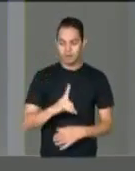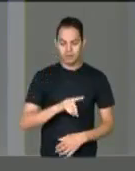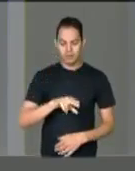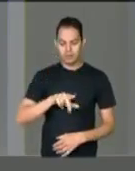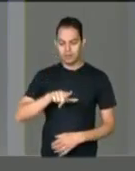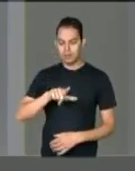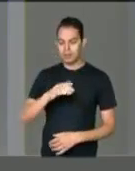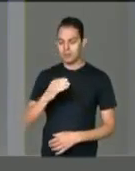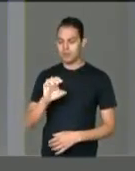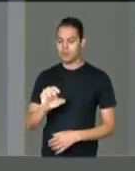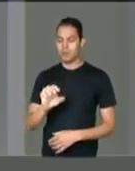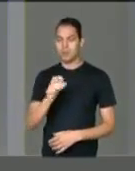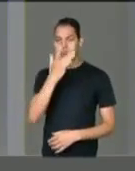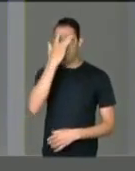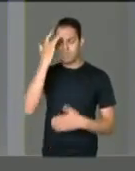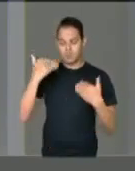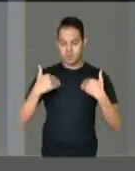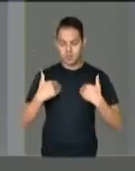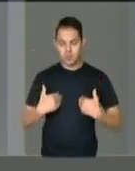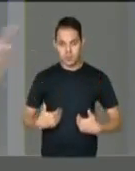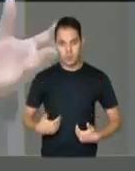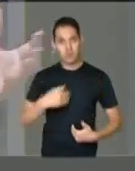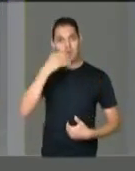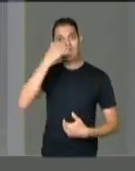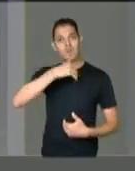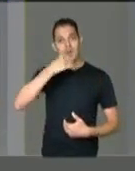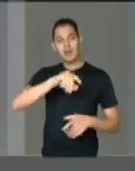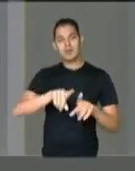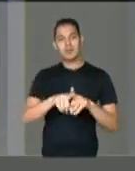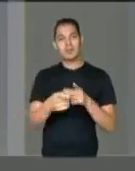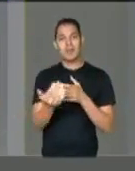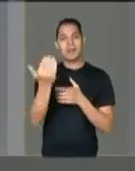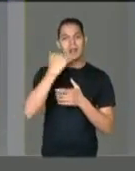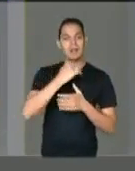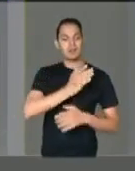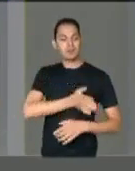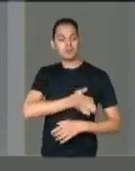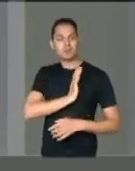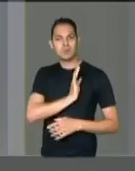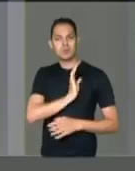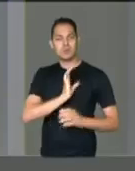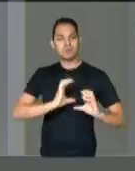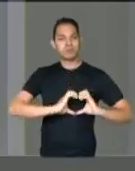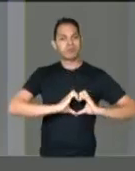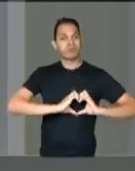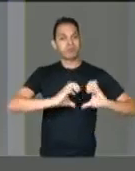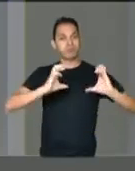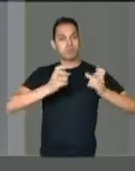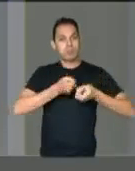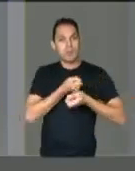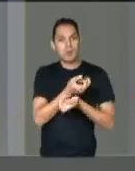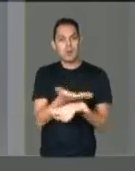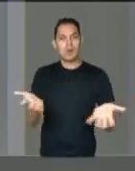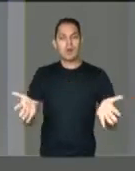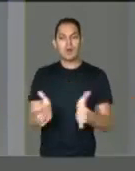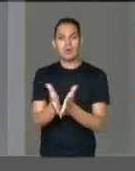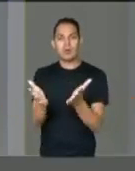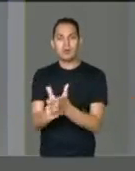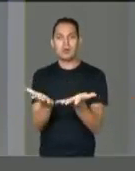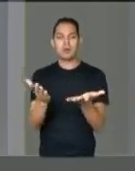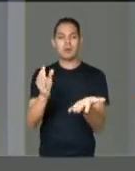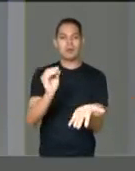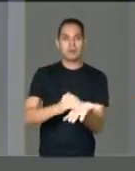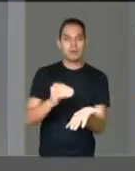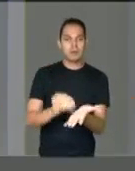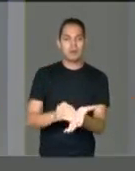conheceram uma pessoa frágil fisicamente, mas um coração que cabia a todos os humildes, os mais necessitados,